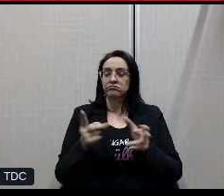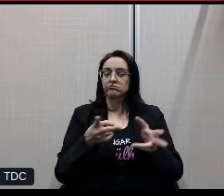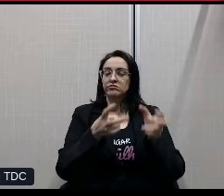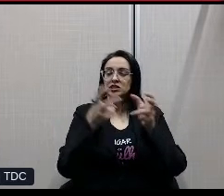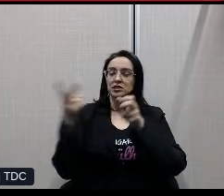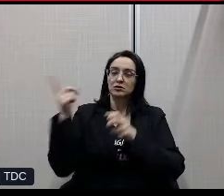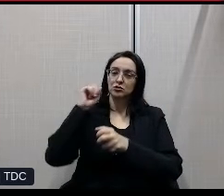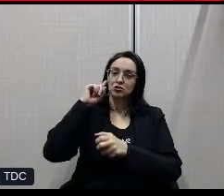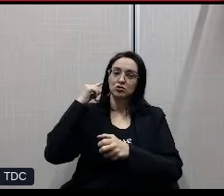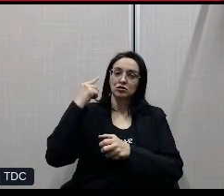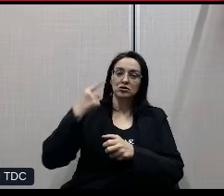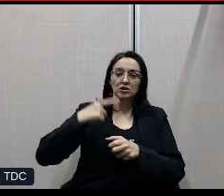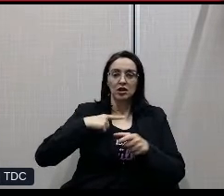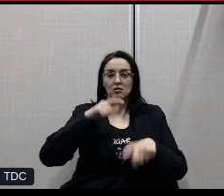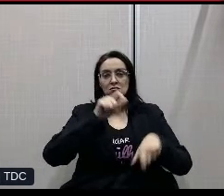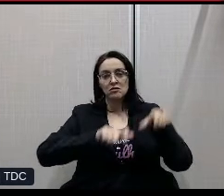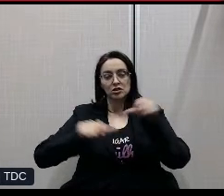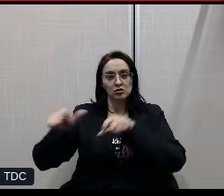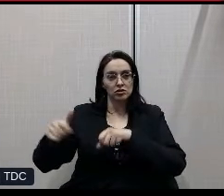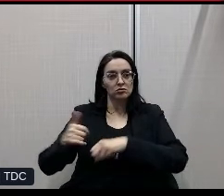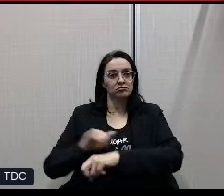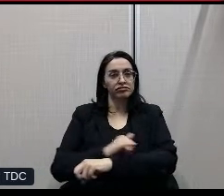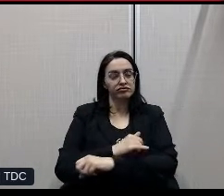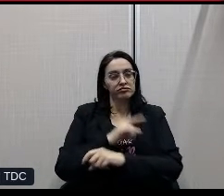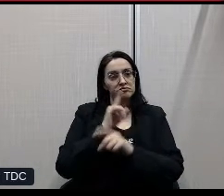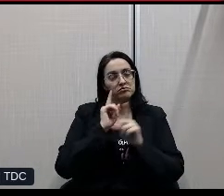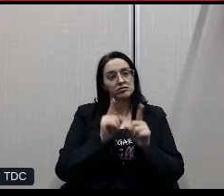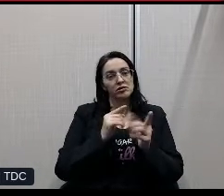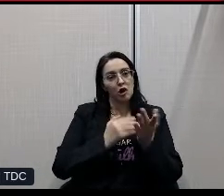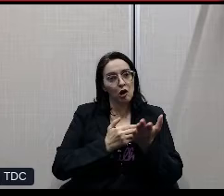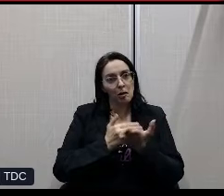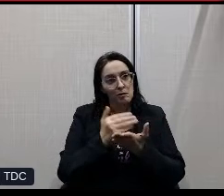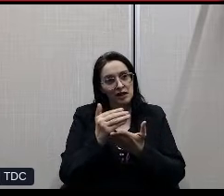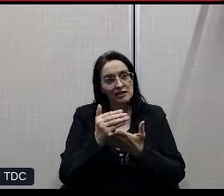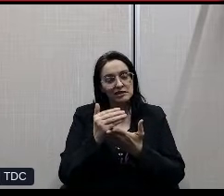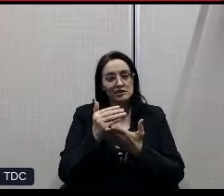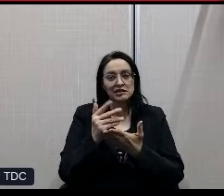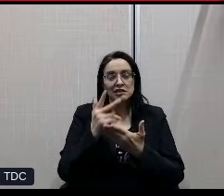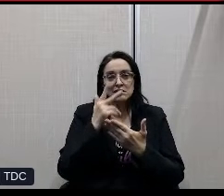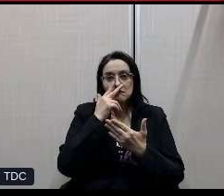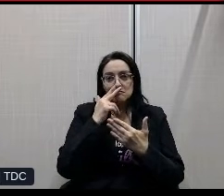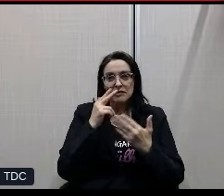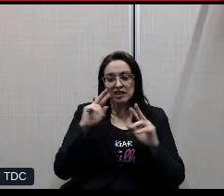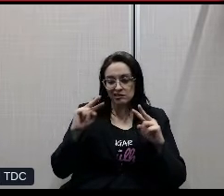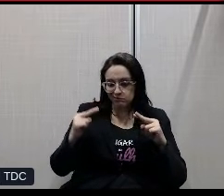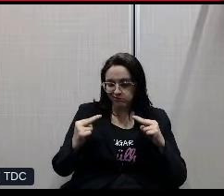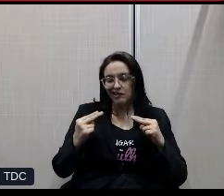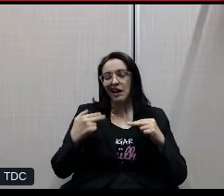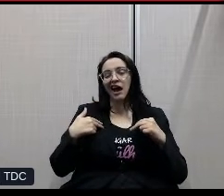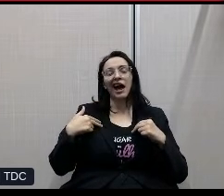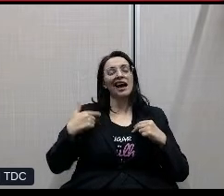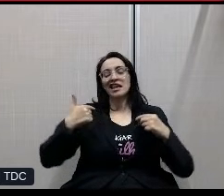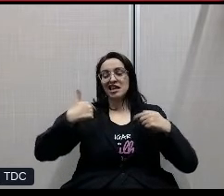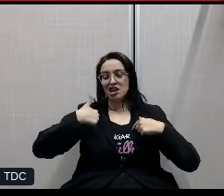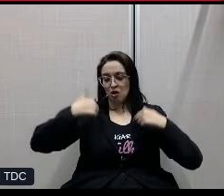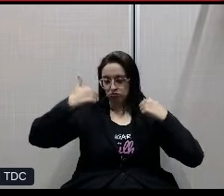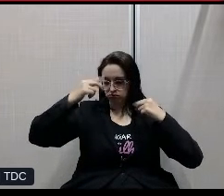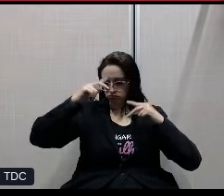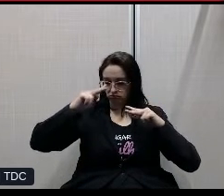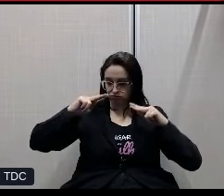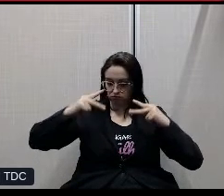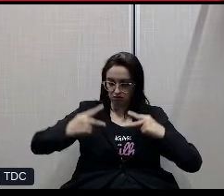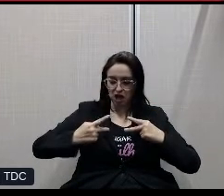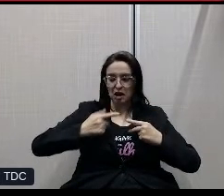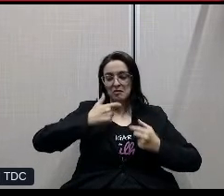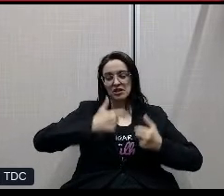dia existem pessoas gordas que elas começam a se zoar para que outras pessoas, para te tentar